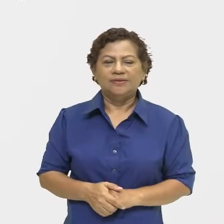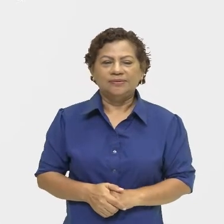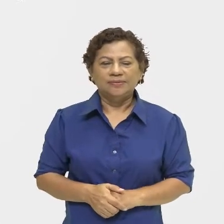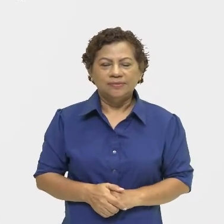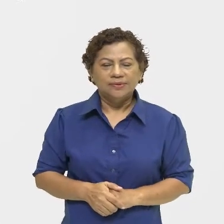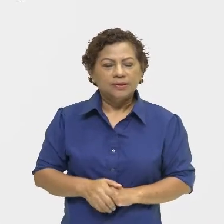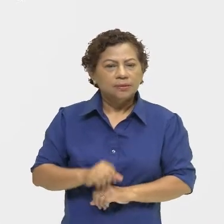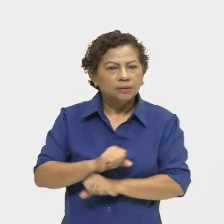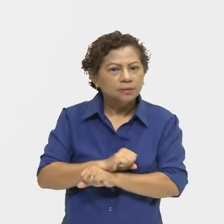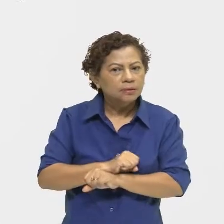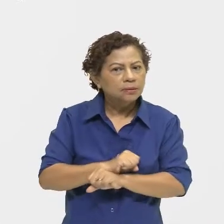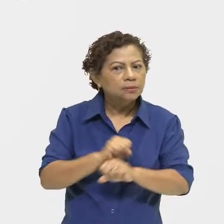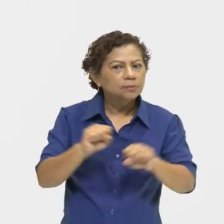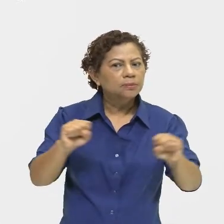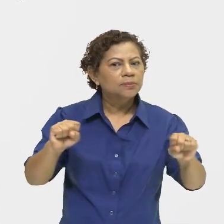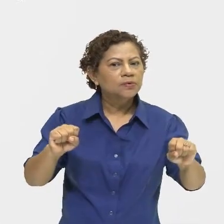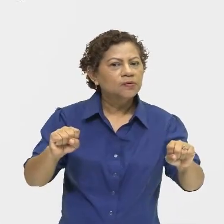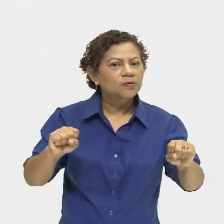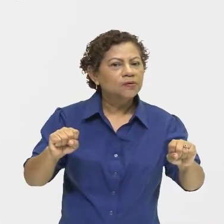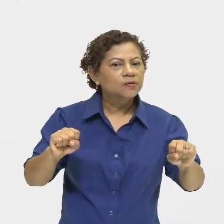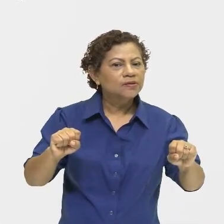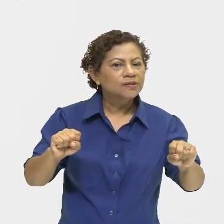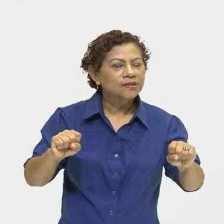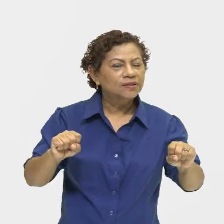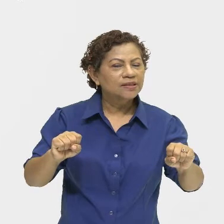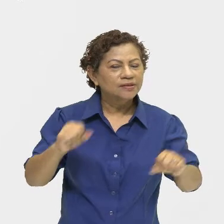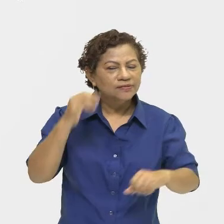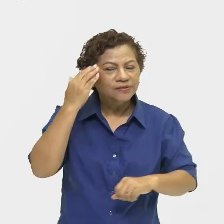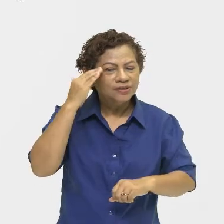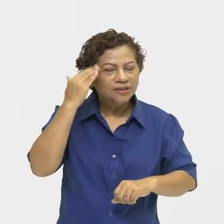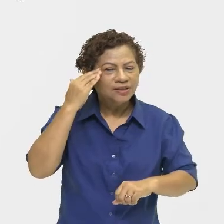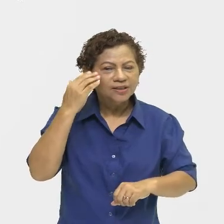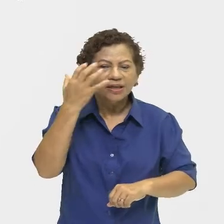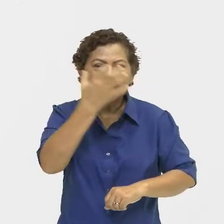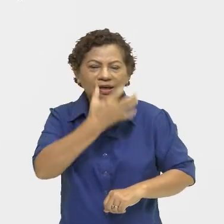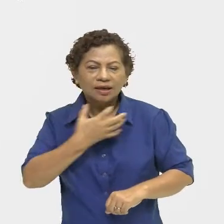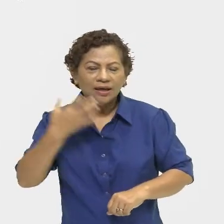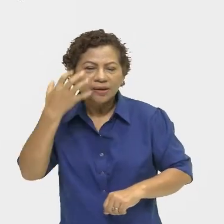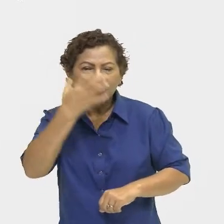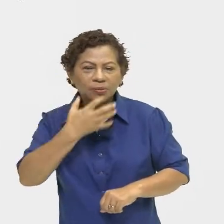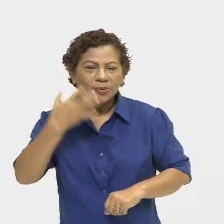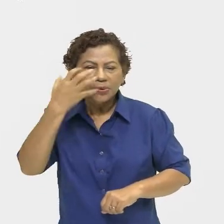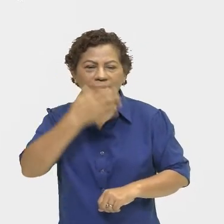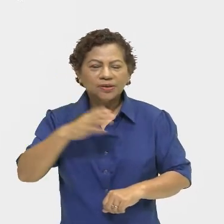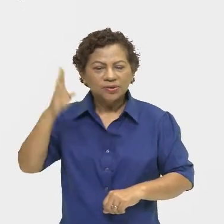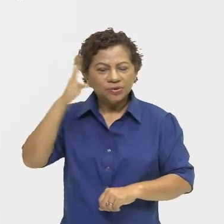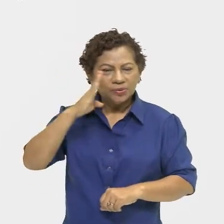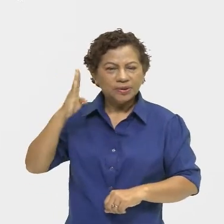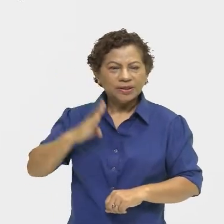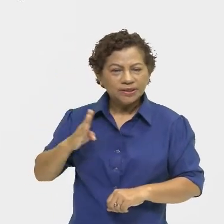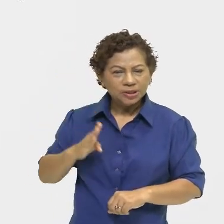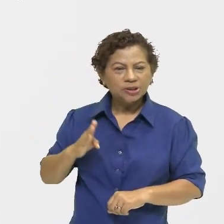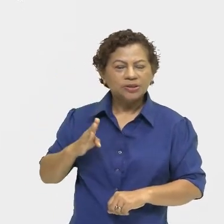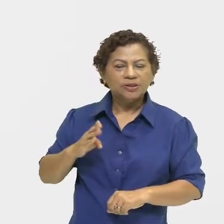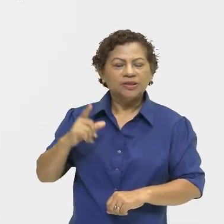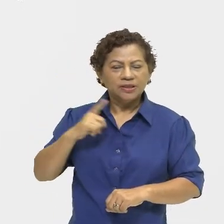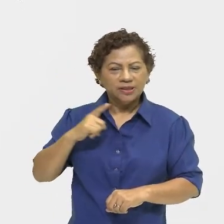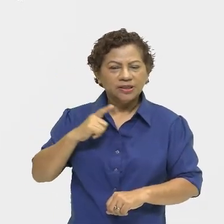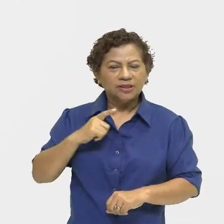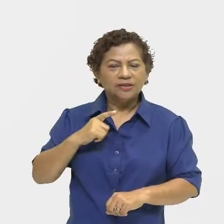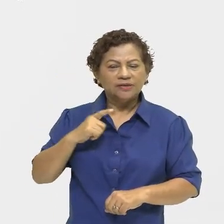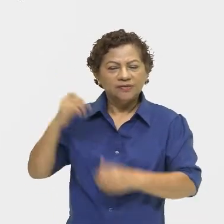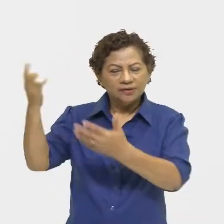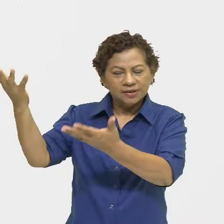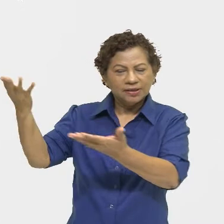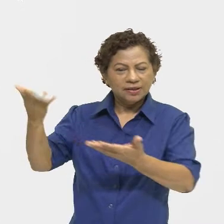impossível entender a música brasileira sem refletir sobre o êxodo dos escravos africanos aos continentes americanos a partir